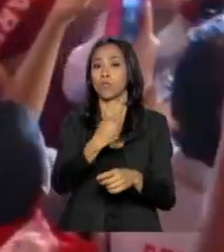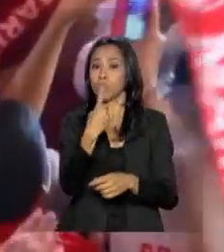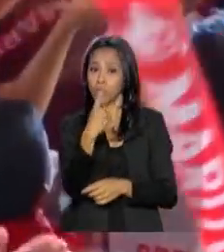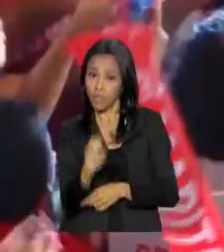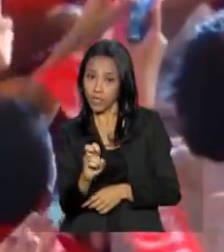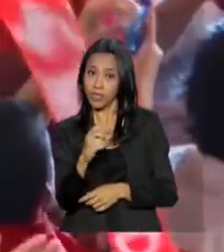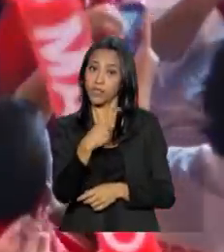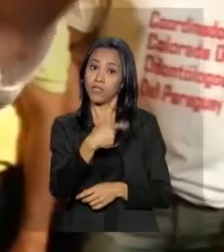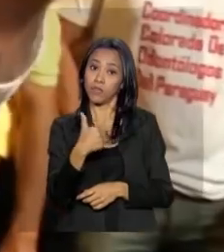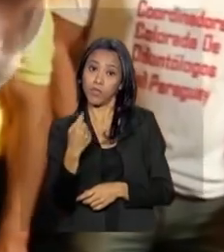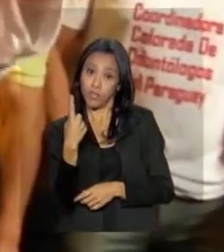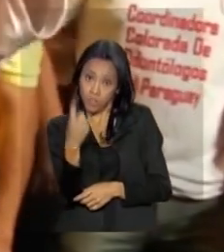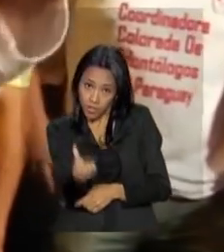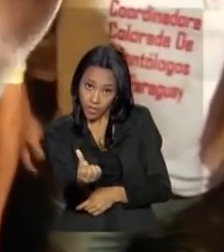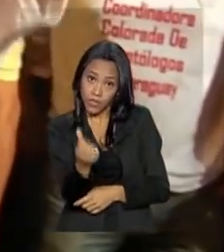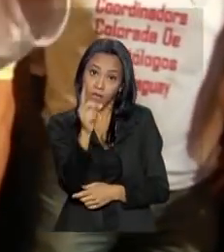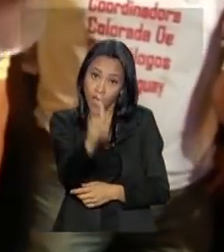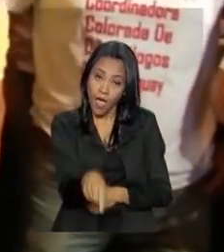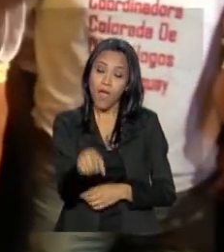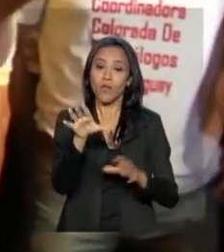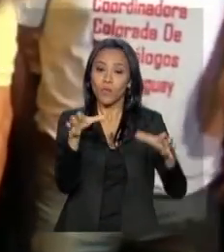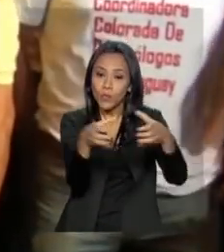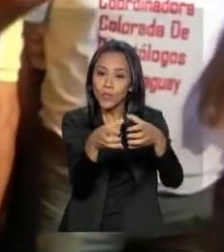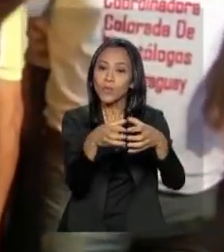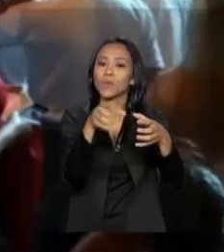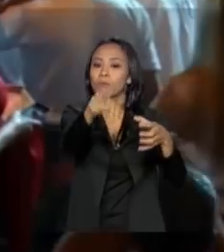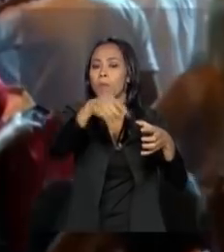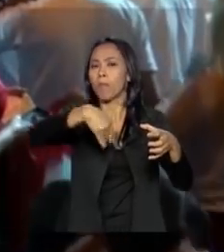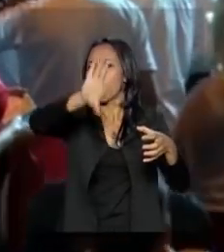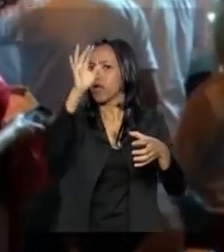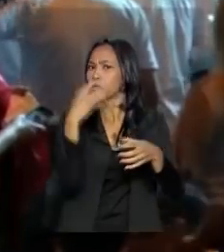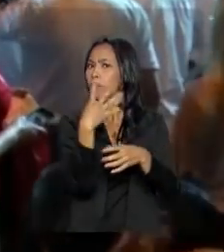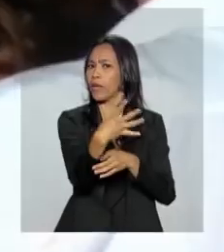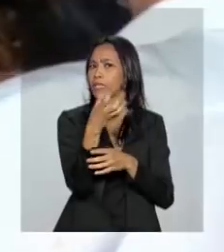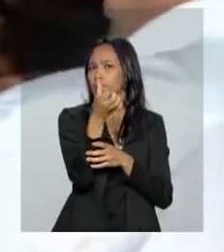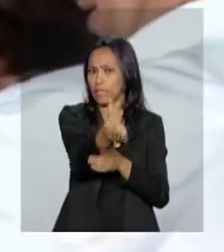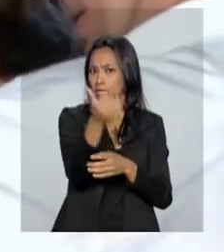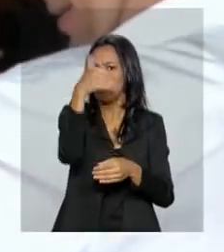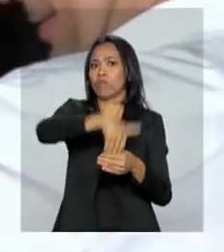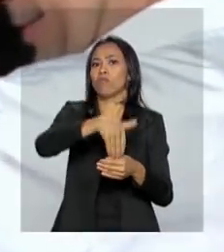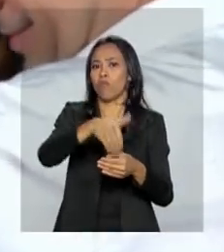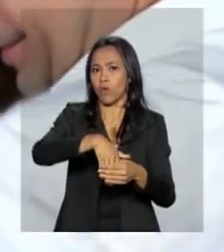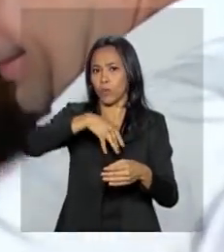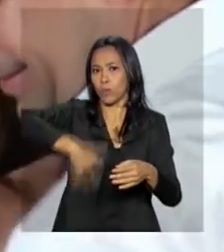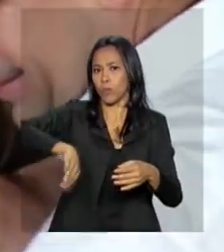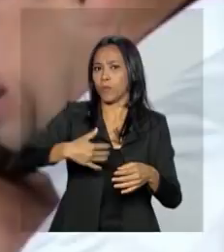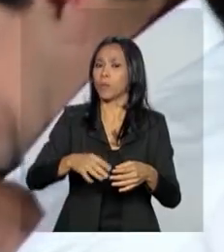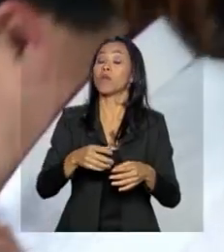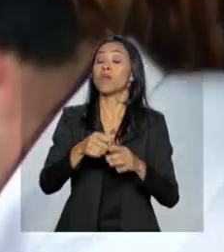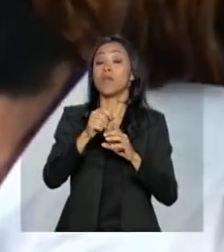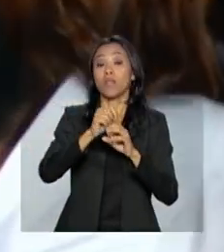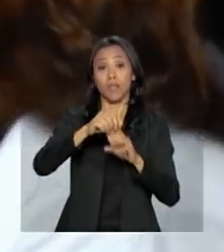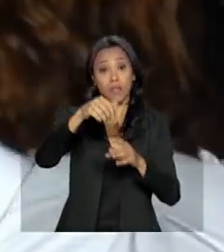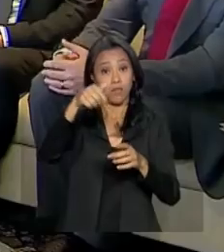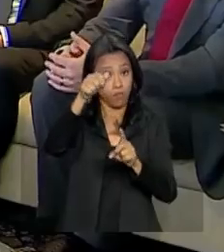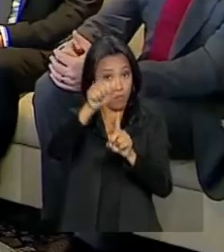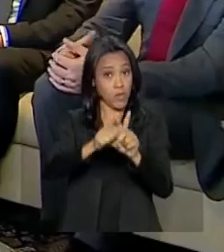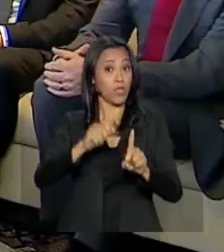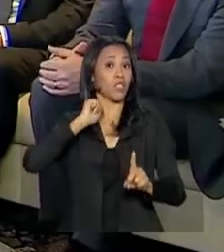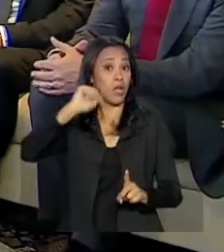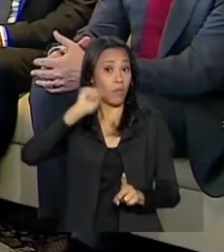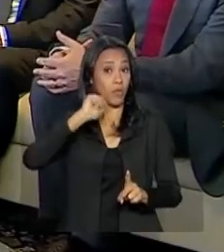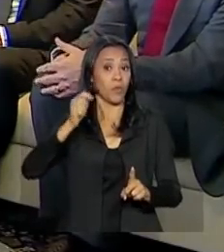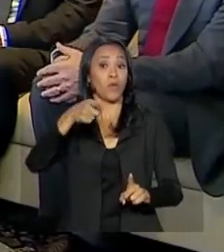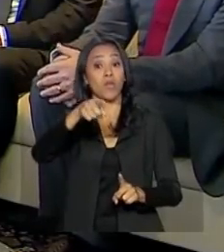membro do partido Colorado foi eleito com mais de 46% dos votos nas eleições em abril deste ano em